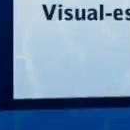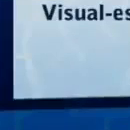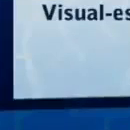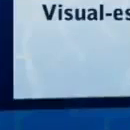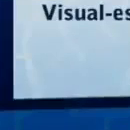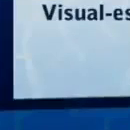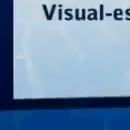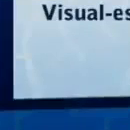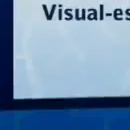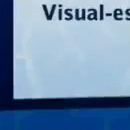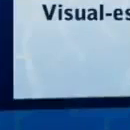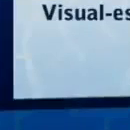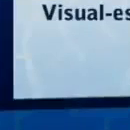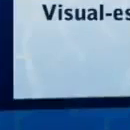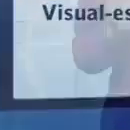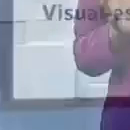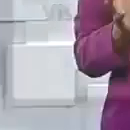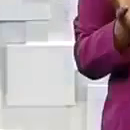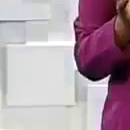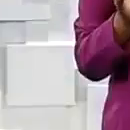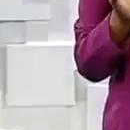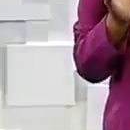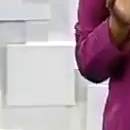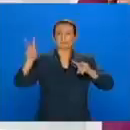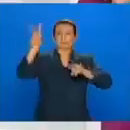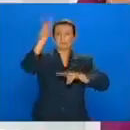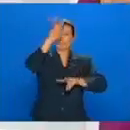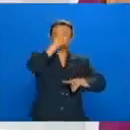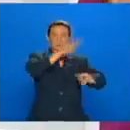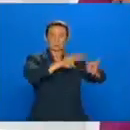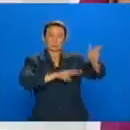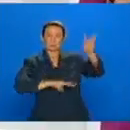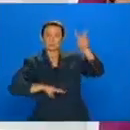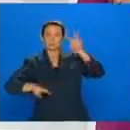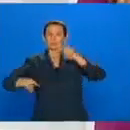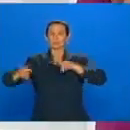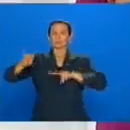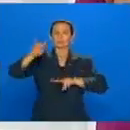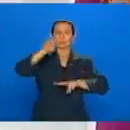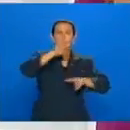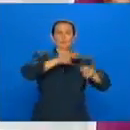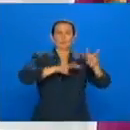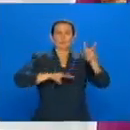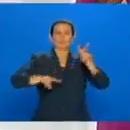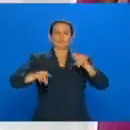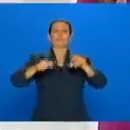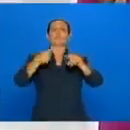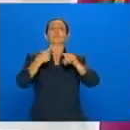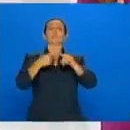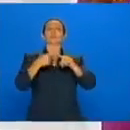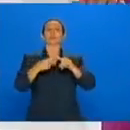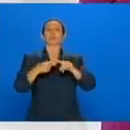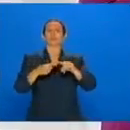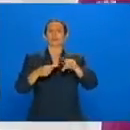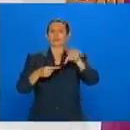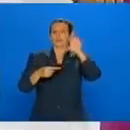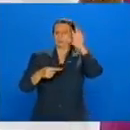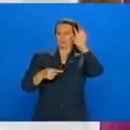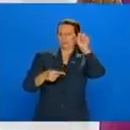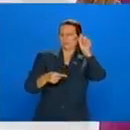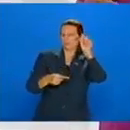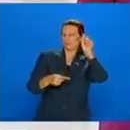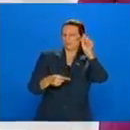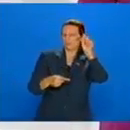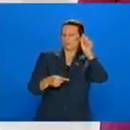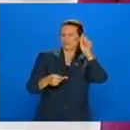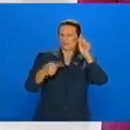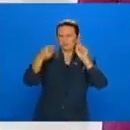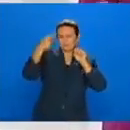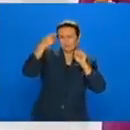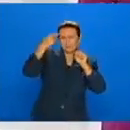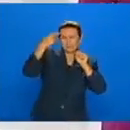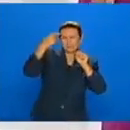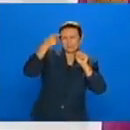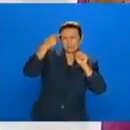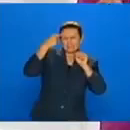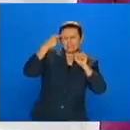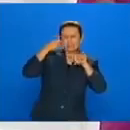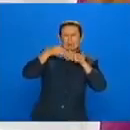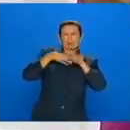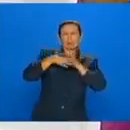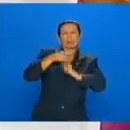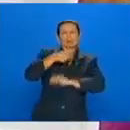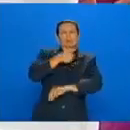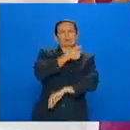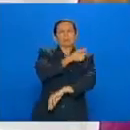espaço visual. Primeiro, porque nós, ouvintes, não estamos acostumados a pensar em uma língua. O